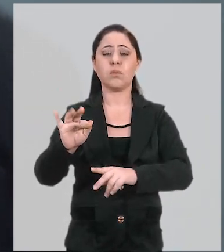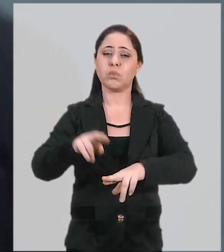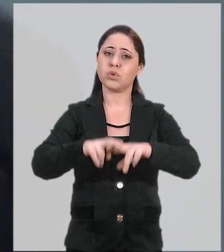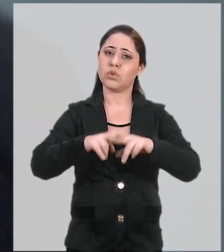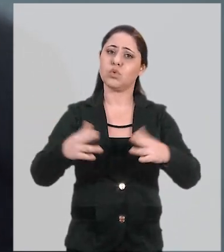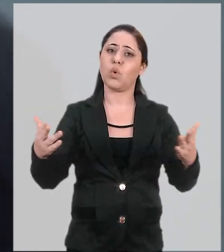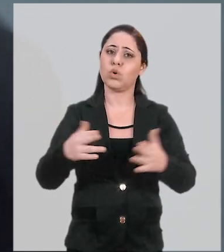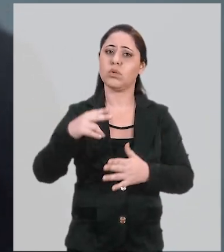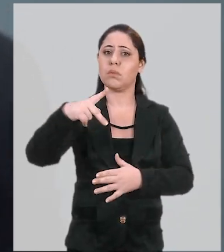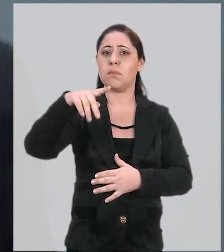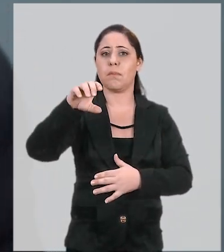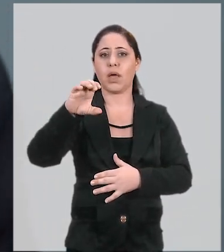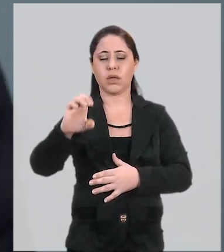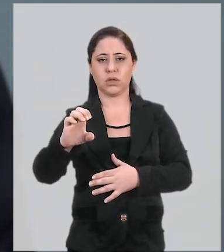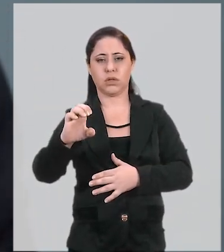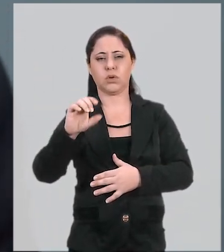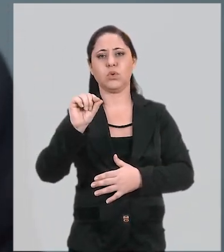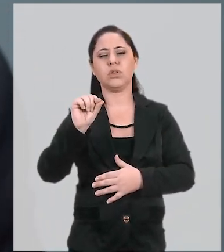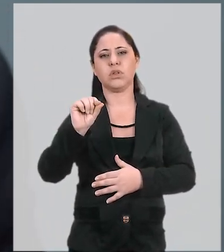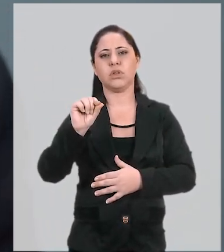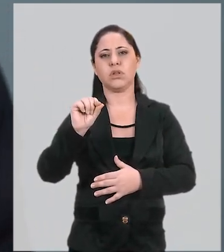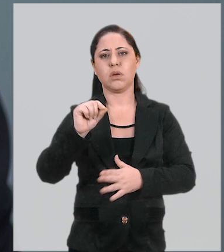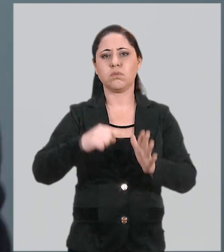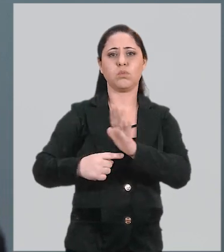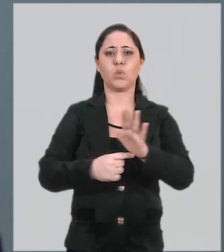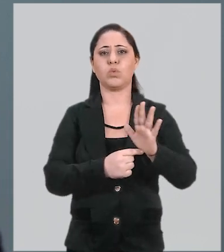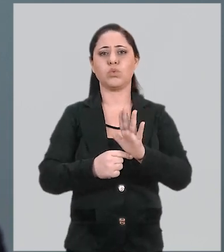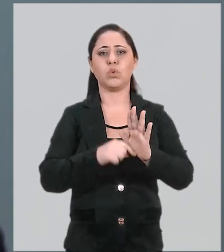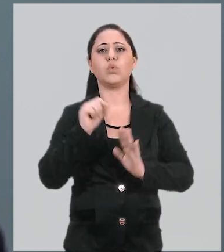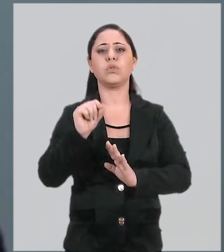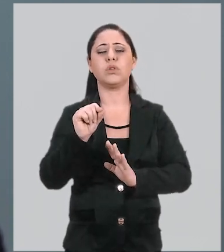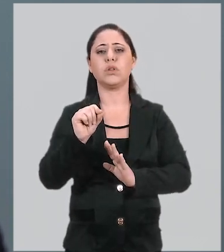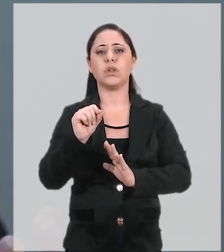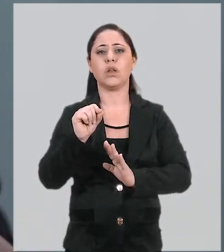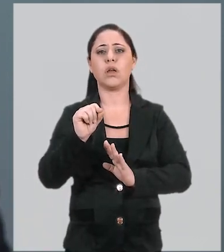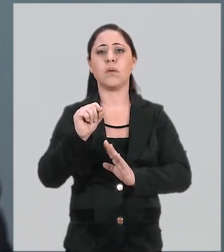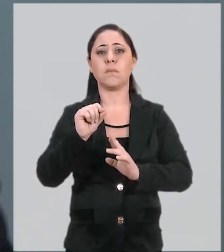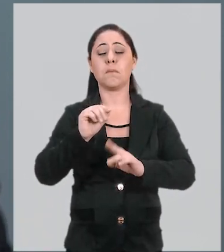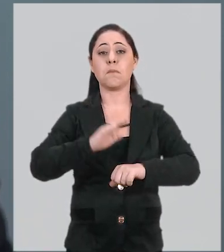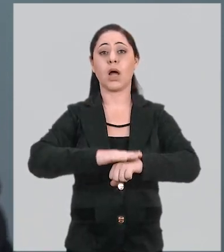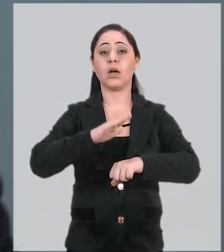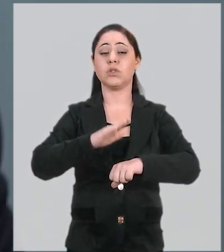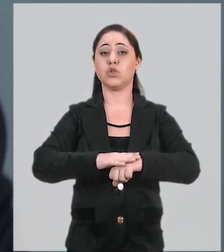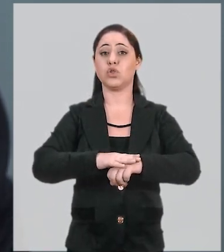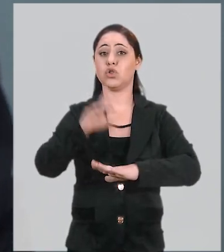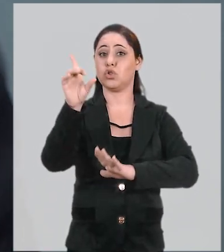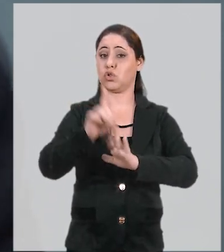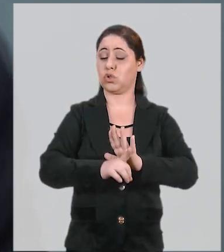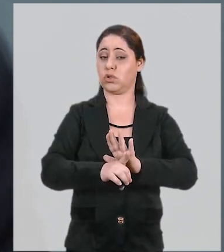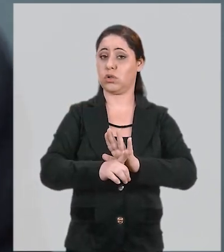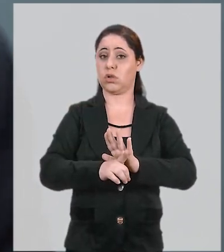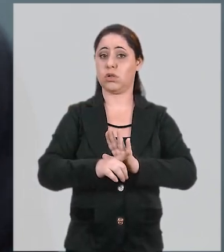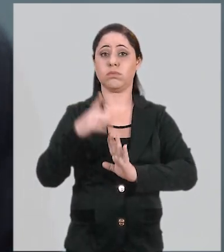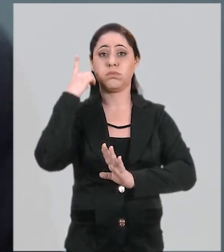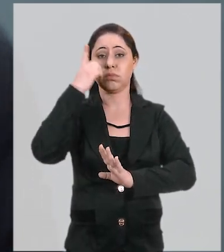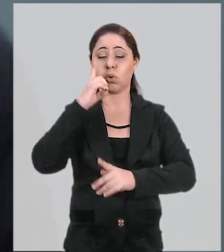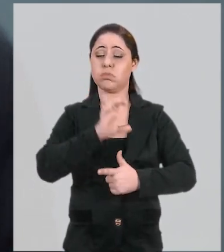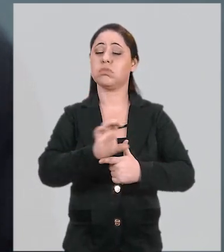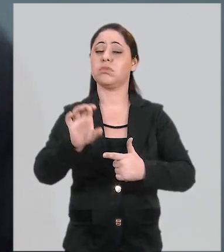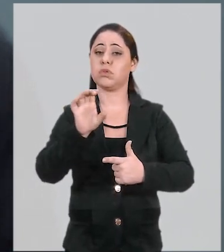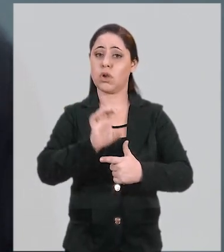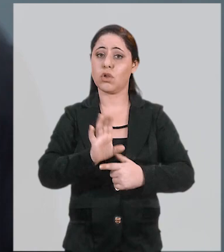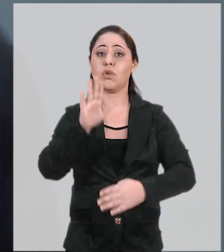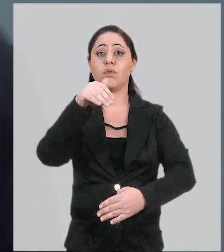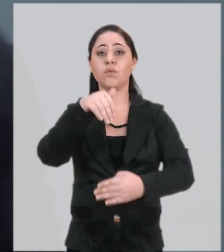uma PEC na Câmara Federal, que é dando justamente mais autonomia para o deputado estadual. E com isso,